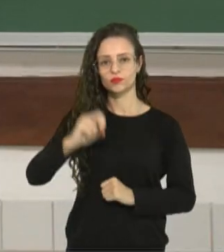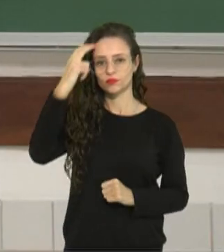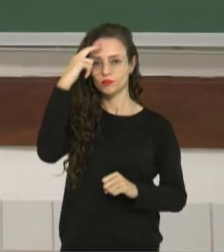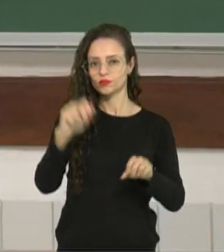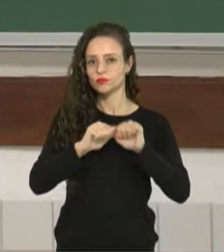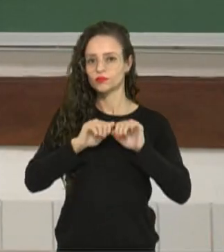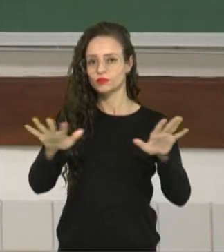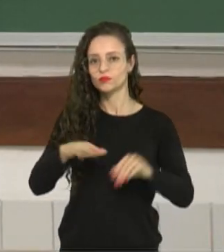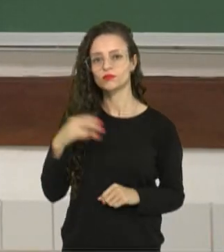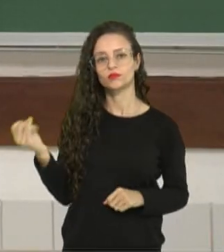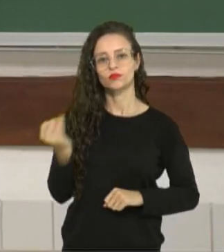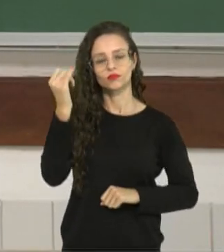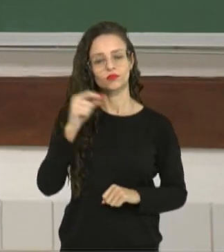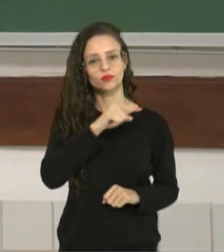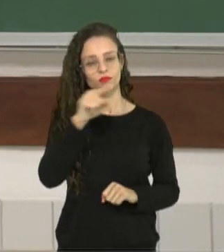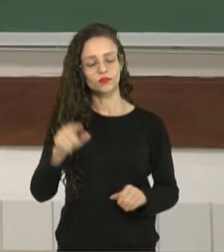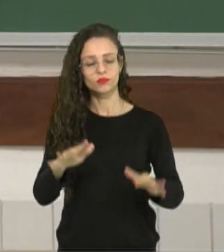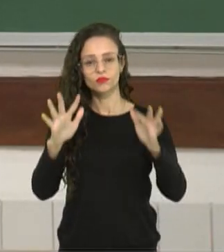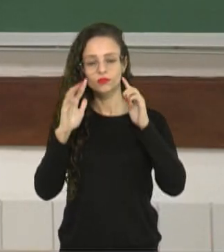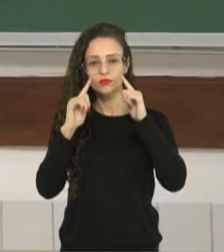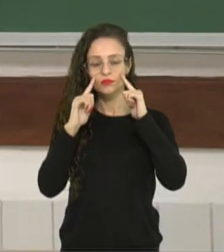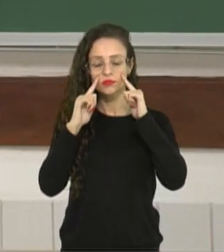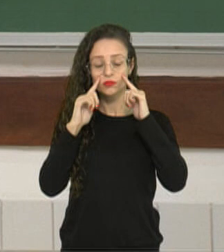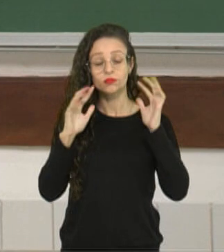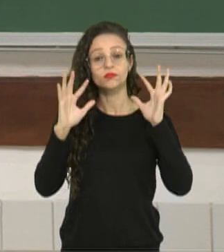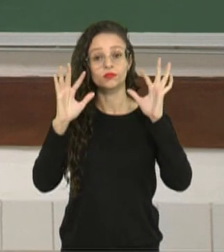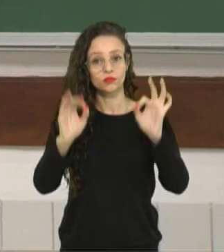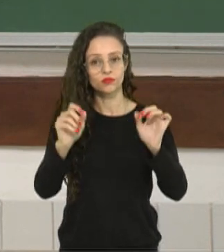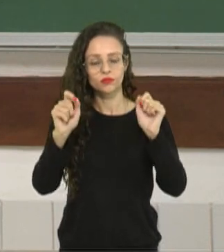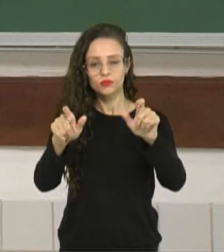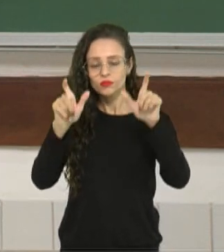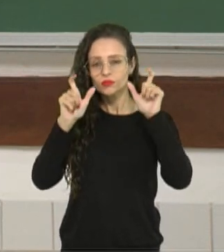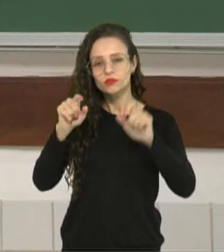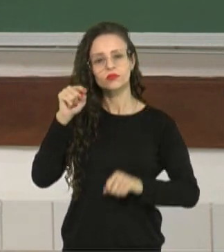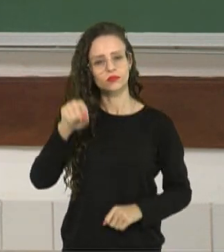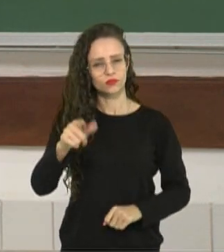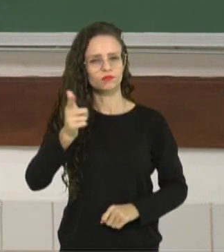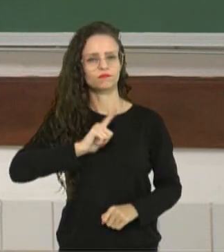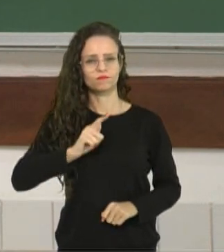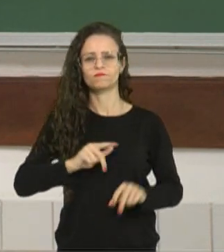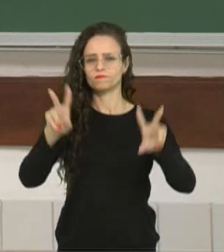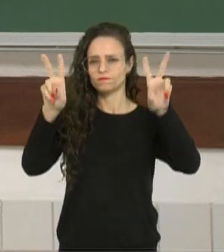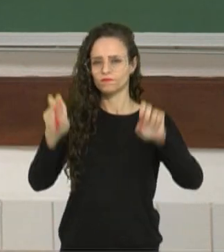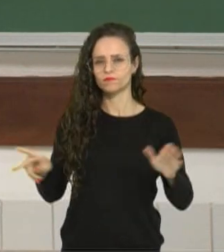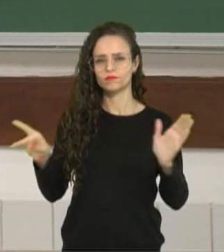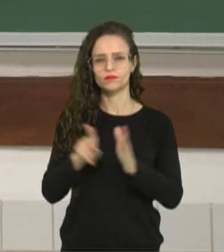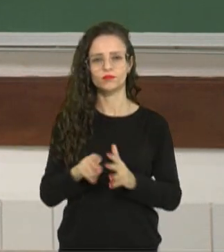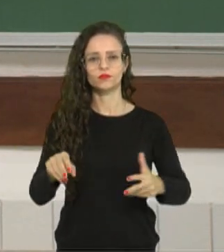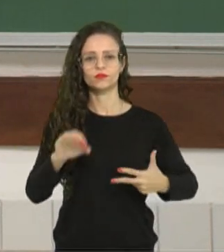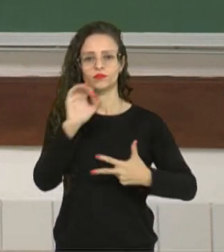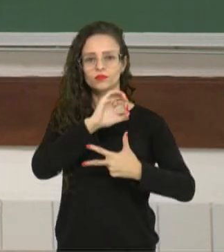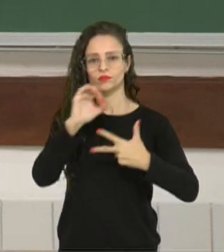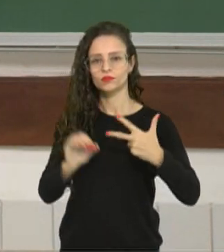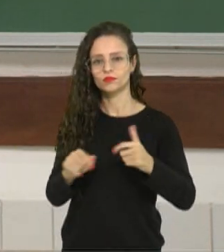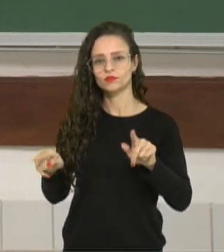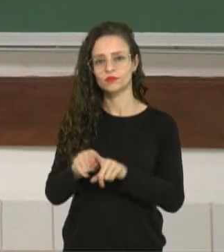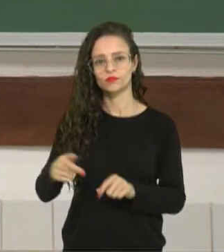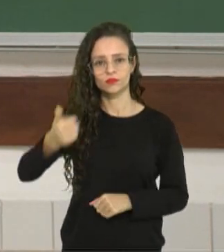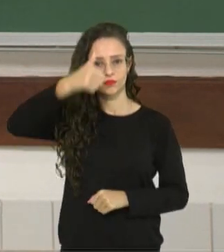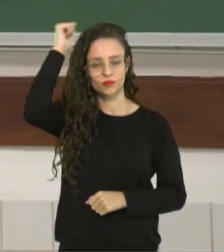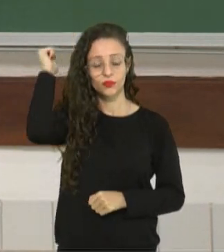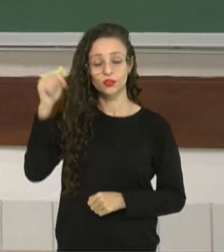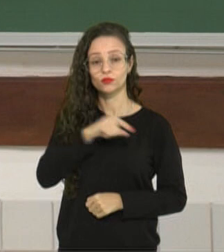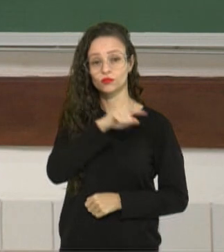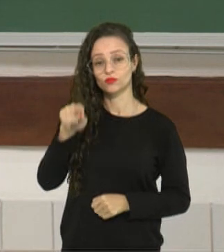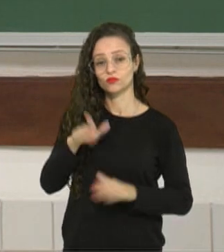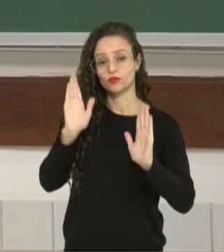muito importante que você preste atenção, porque é um conceito que aparece muito nos vestibulares e no Enem, e é um conceito que já foi trabalhado. Então,